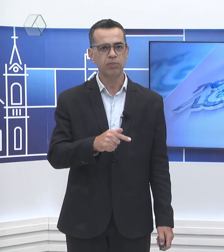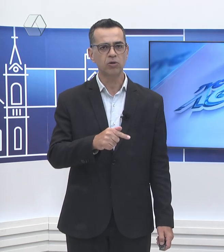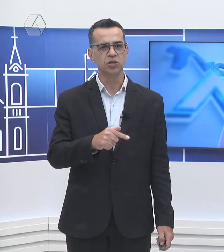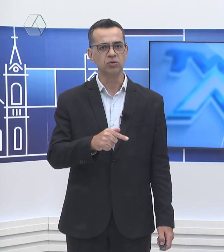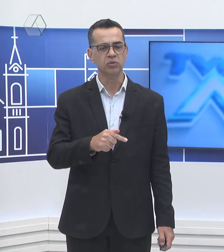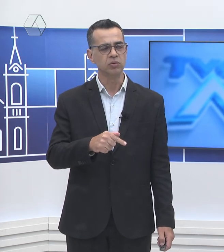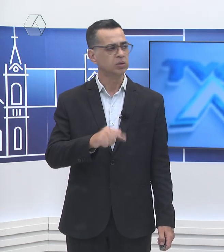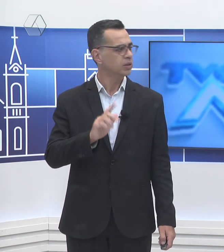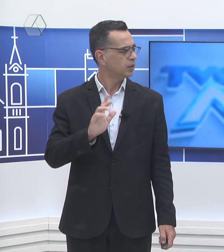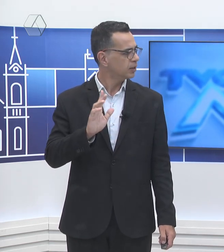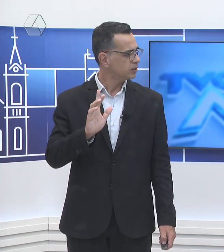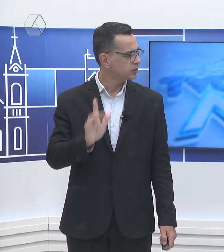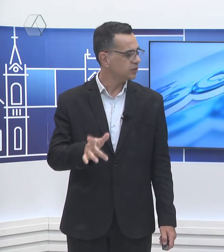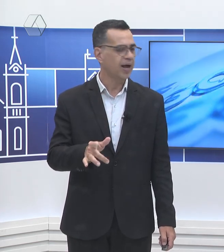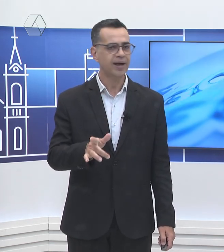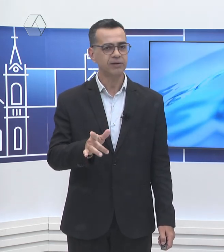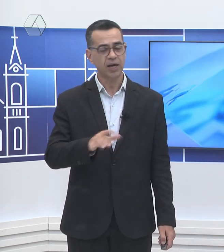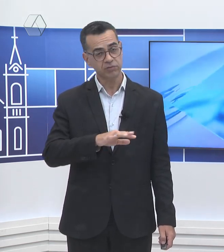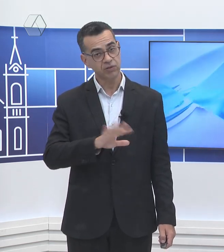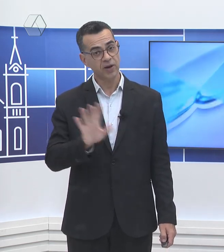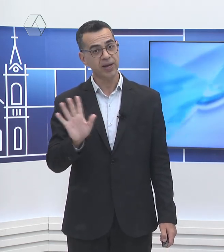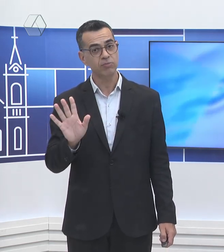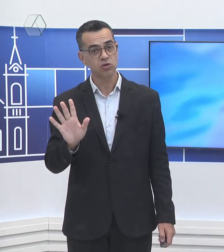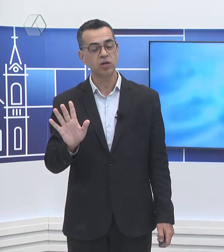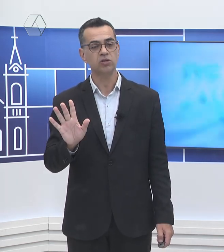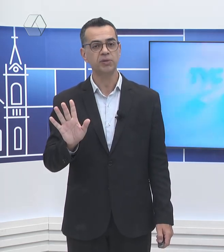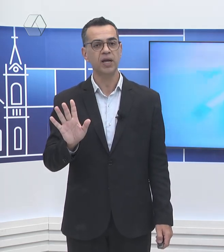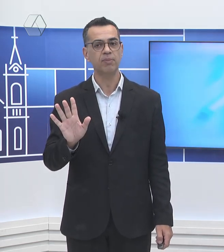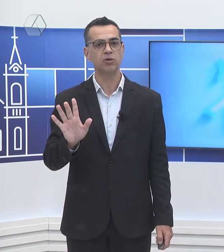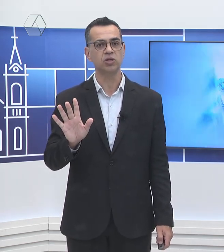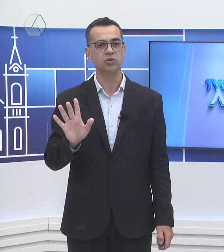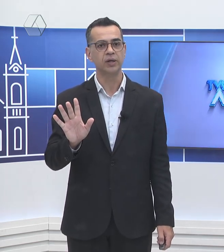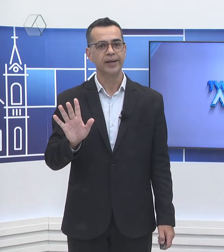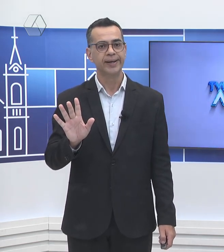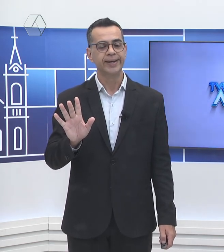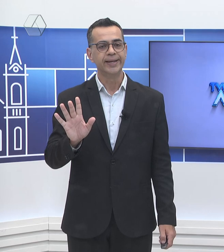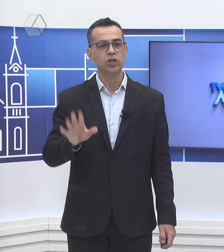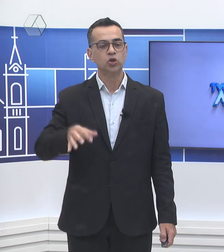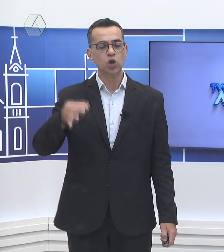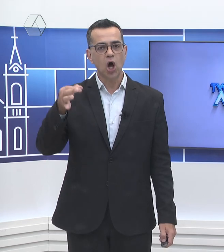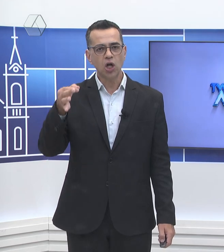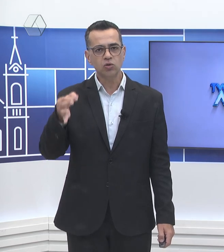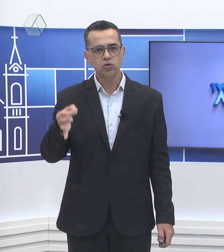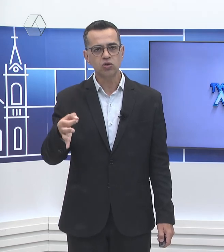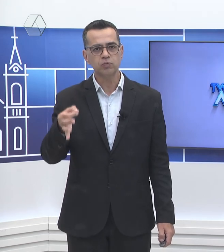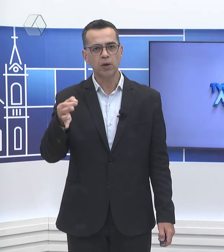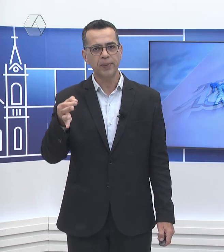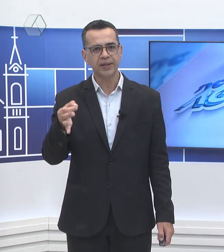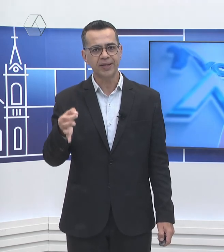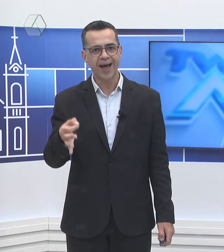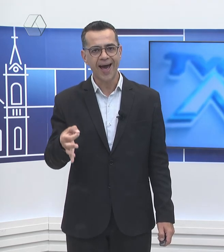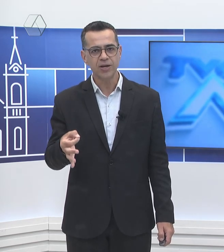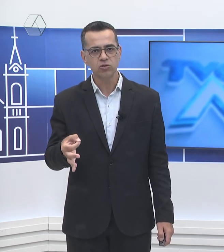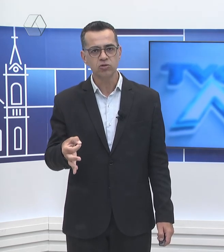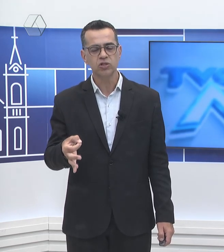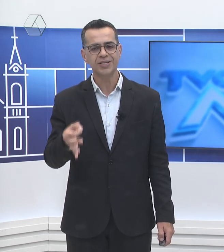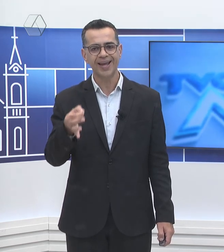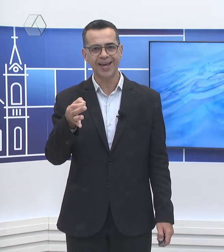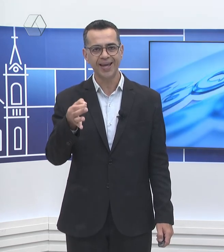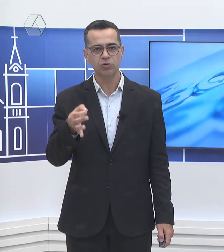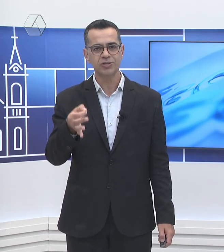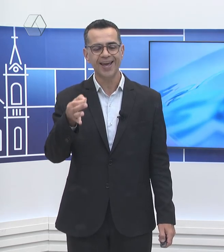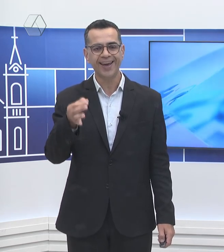terreno baldio. Já falamos ontem sobre terreno baldio. É. Todos os proprietários